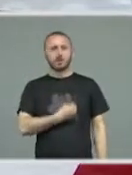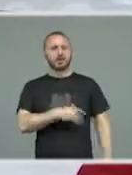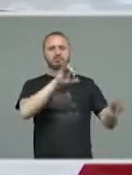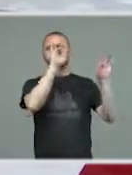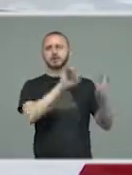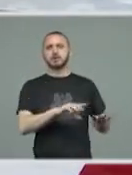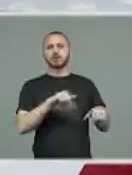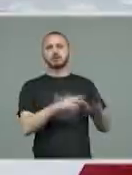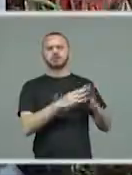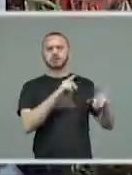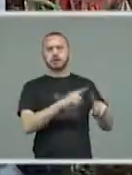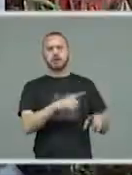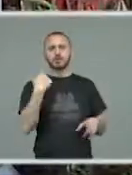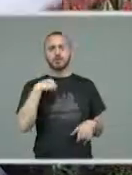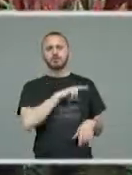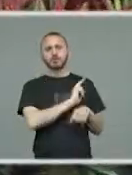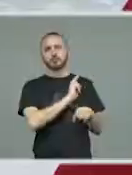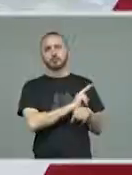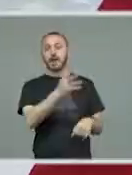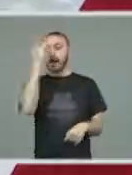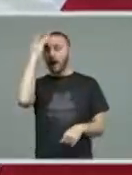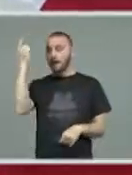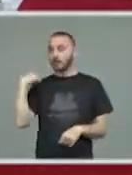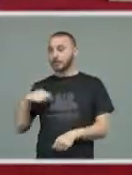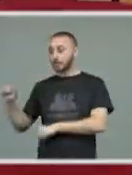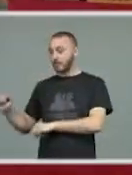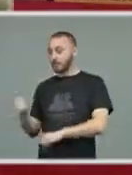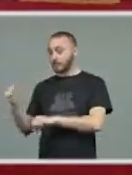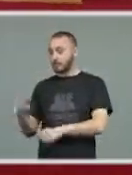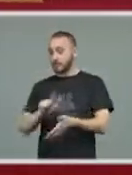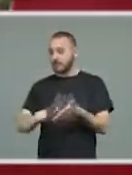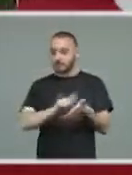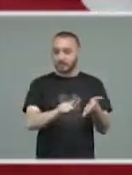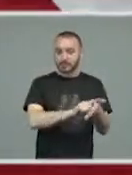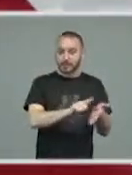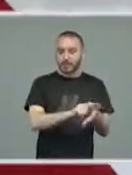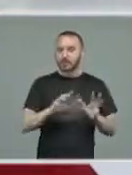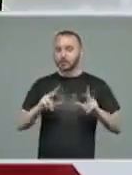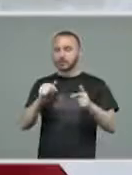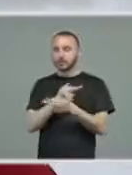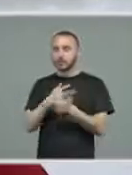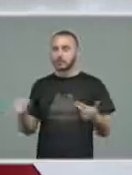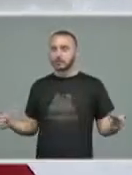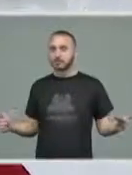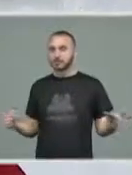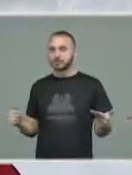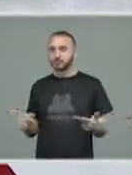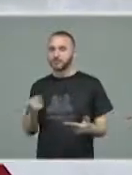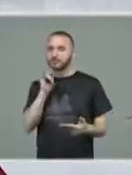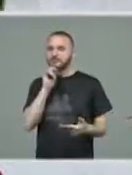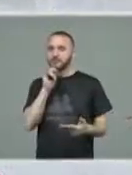deixa que a gente cuida. Amanhã, quando formos fazer a limpeza, aquilo que você deixar no... sujeira não, você faz favor, põe no lixo,